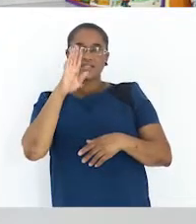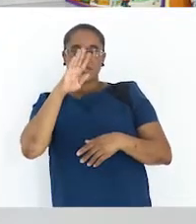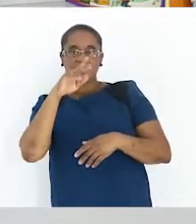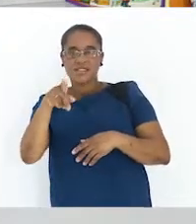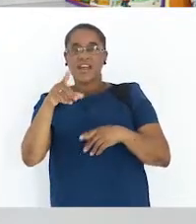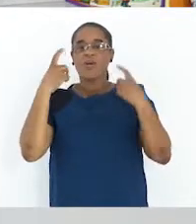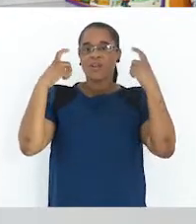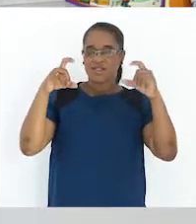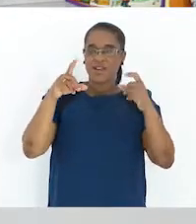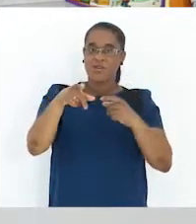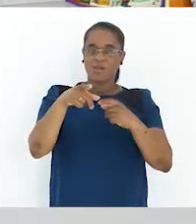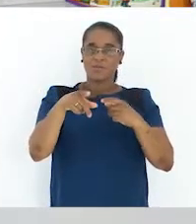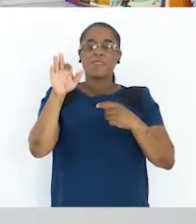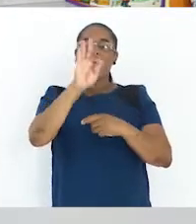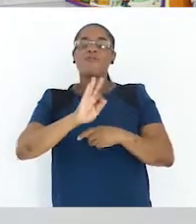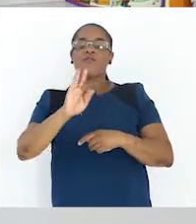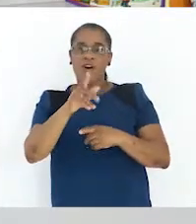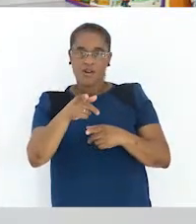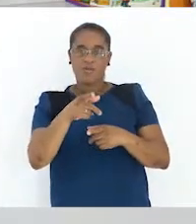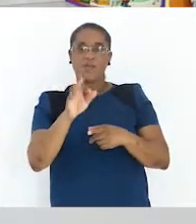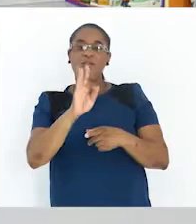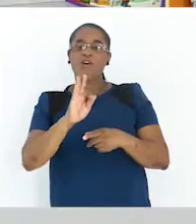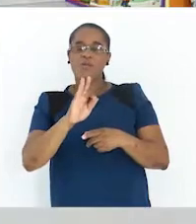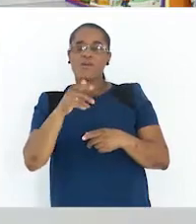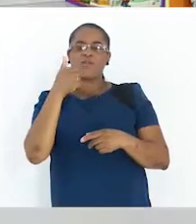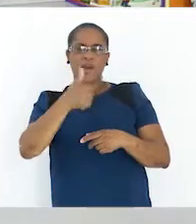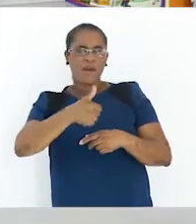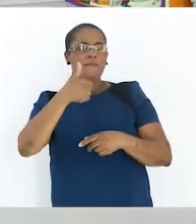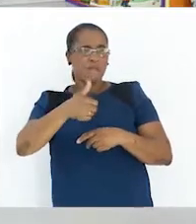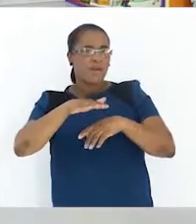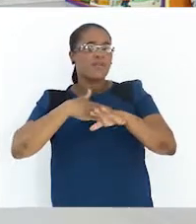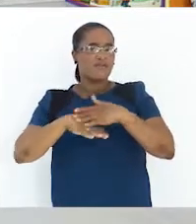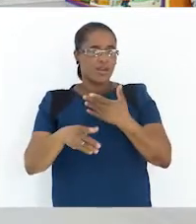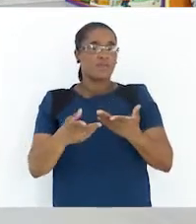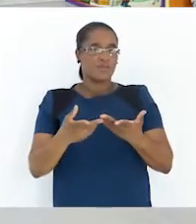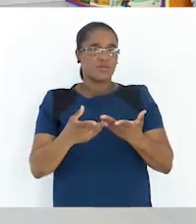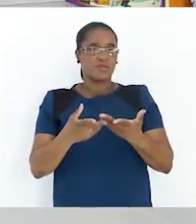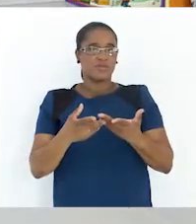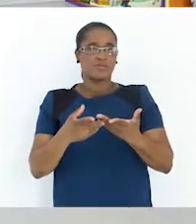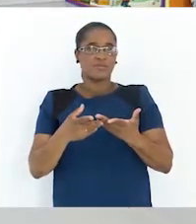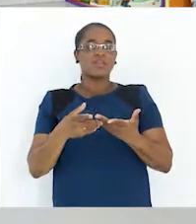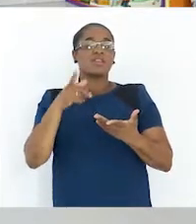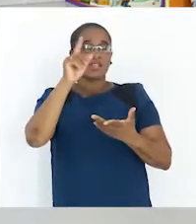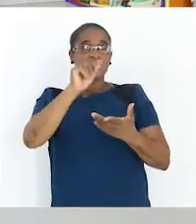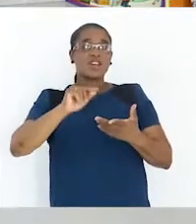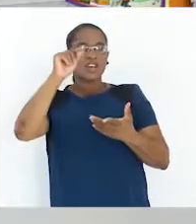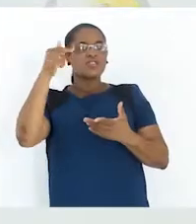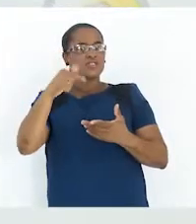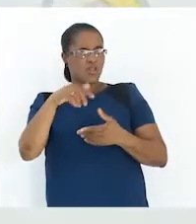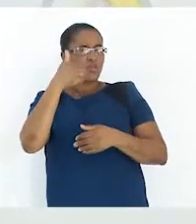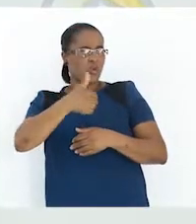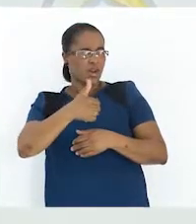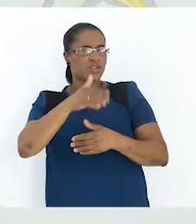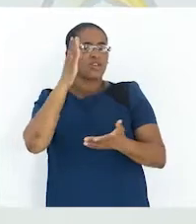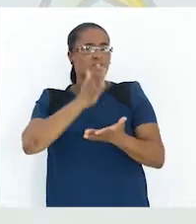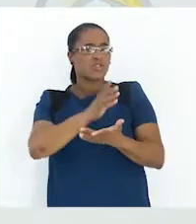a equação, se a fórmula foi bem aplicada e se as raízes estão corretas, basta vocês irem